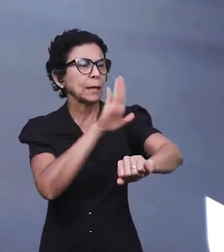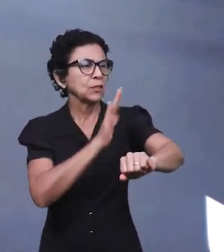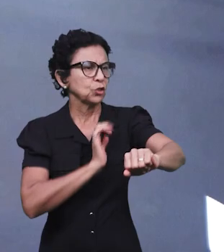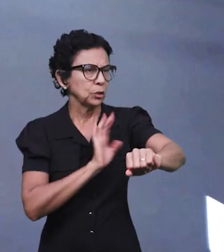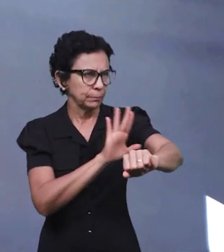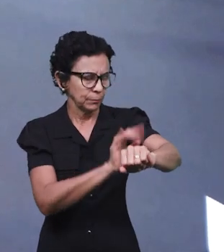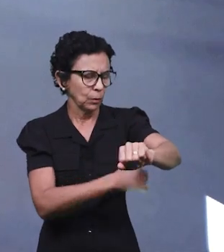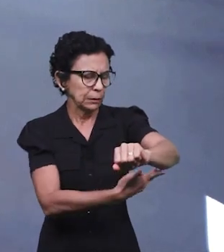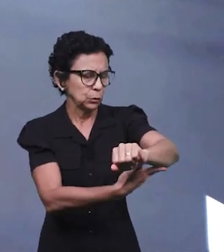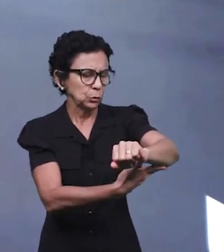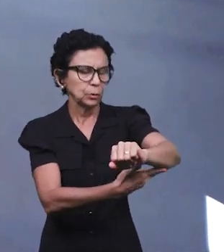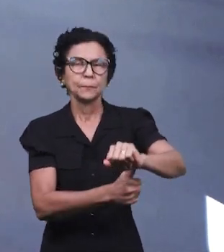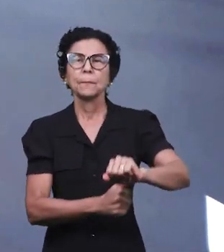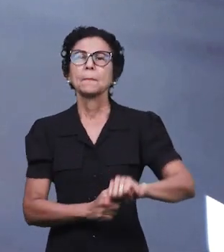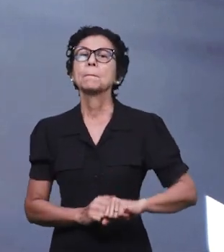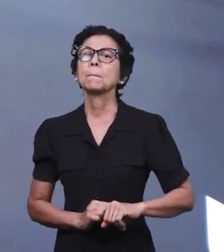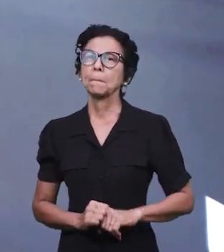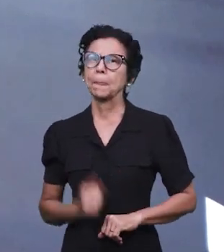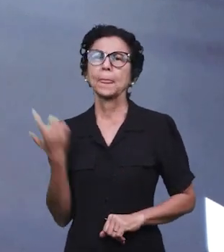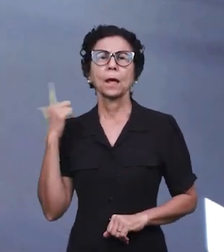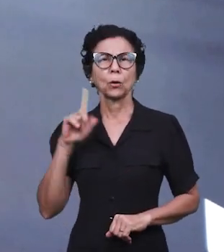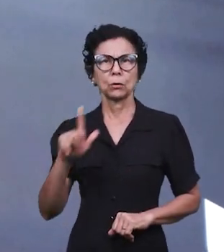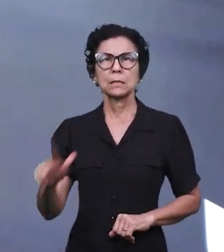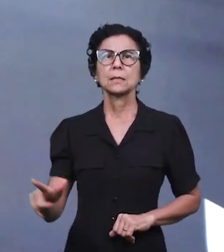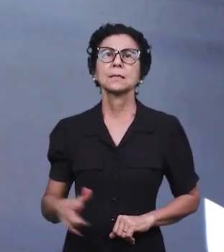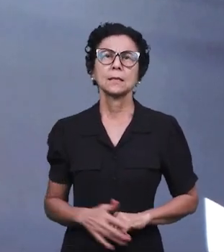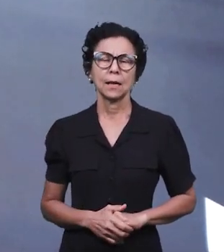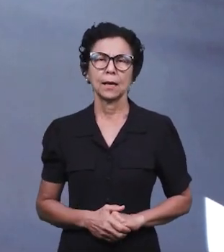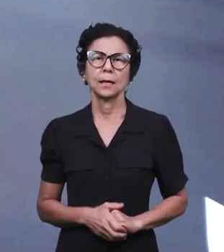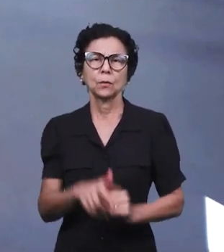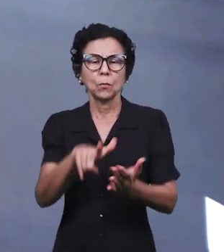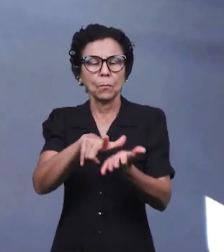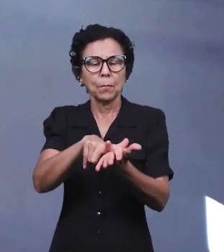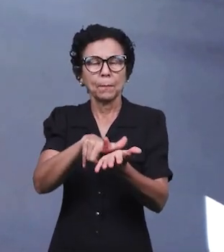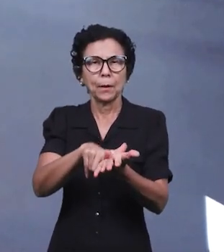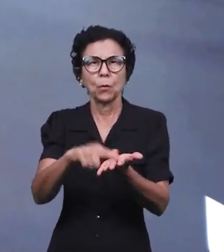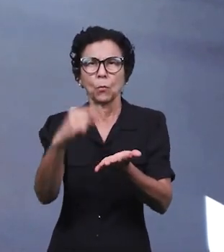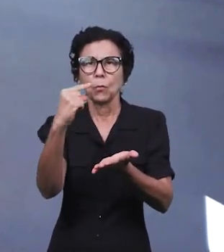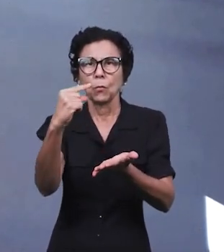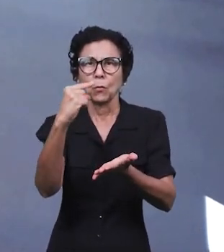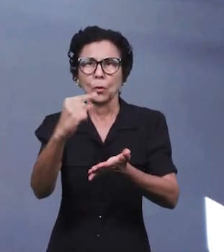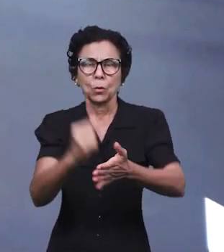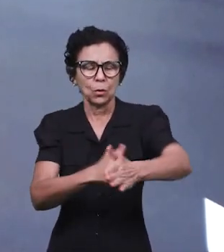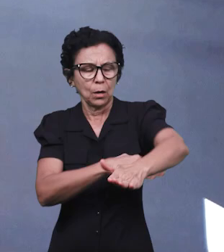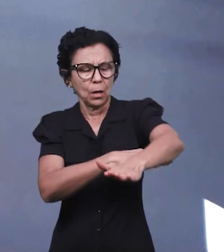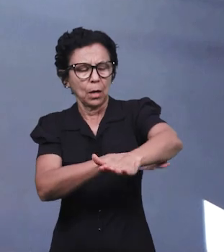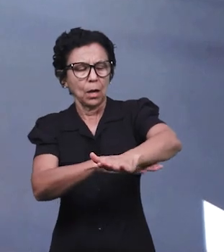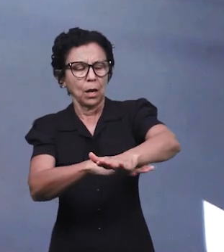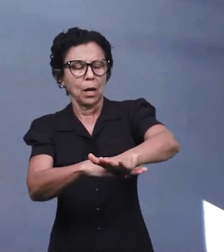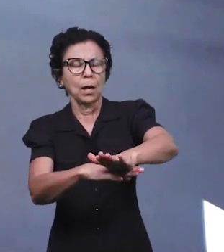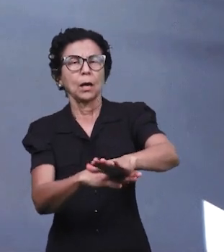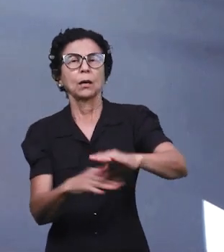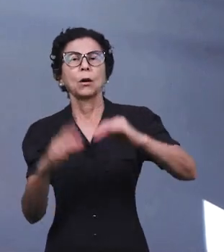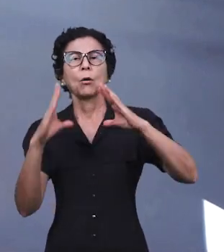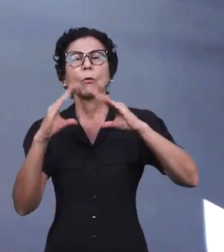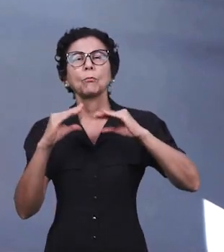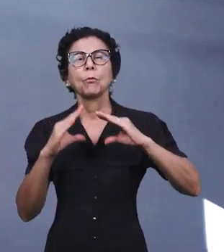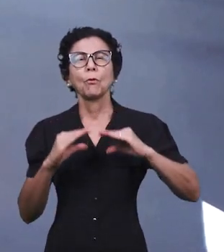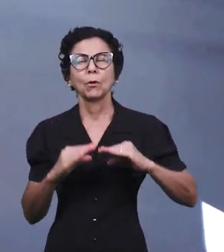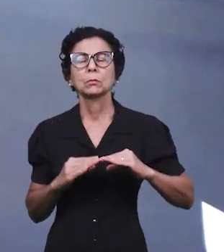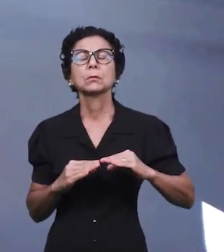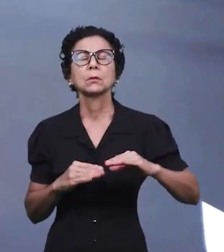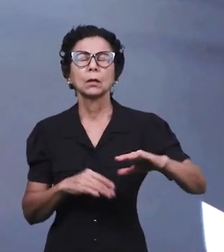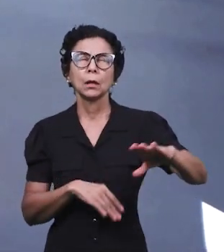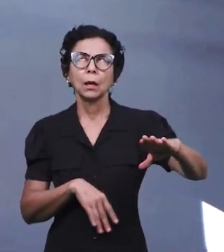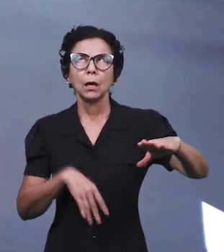você consegue fazer isso, uma atadura, e um papelão você imobiliza o braço da pessoa, ela vai se sentir mais confortável,